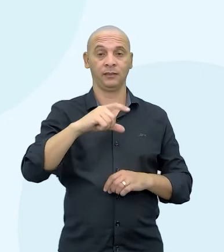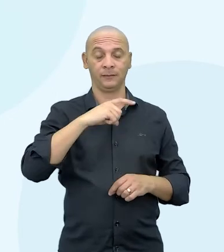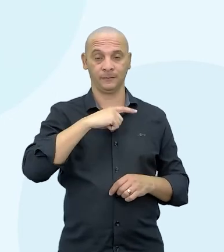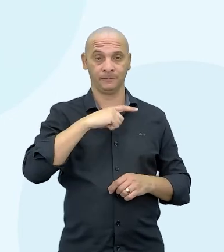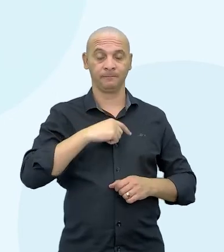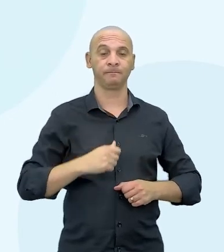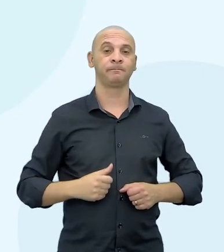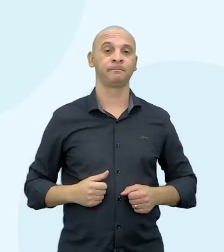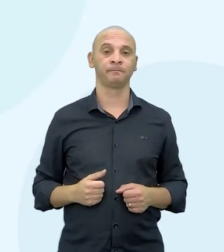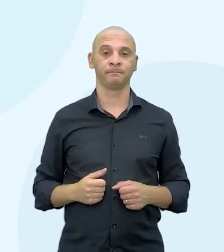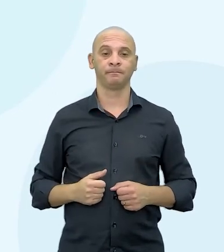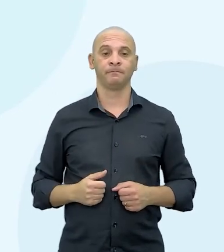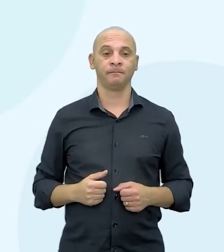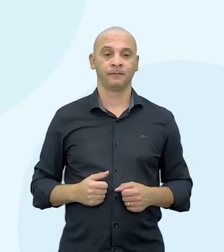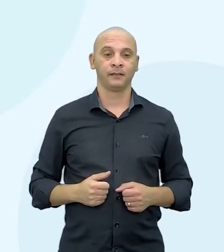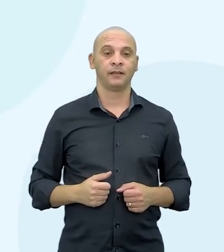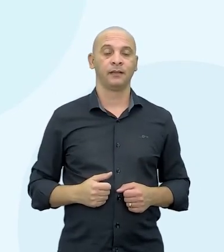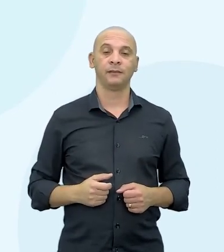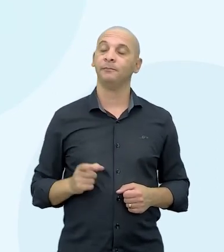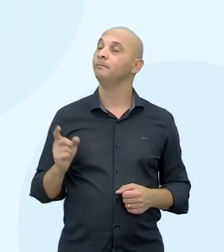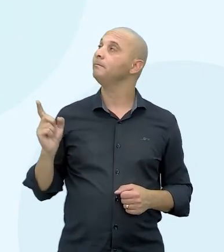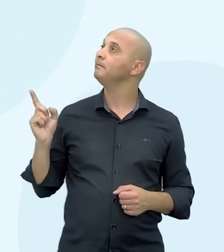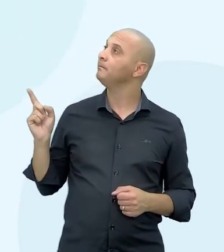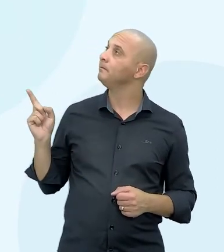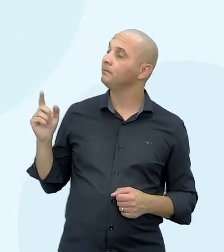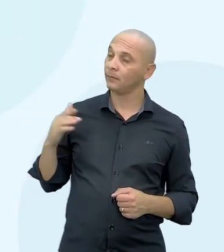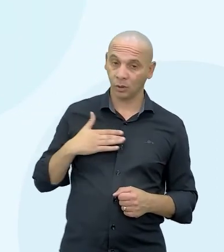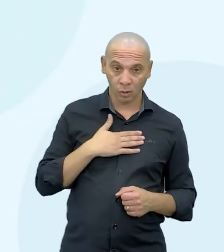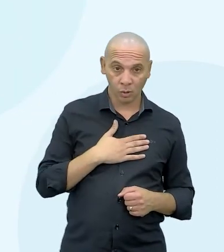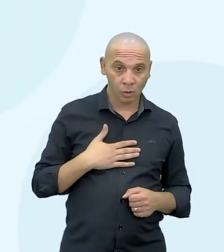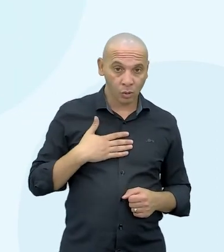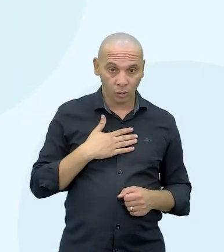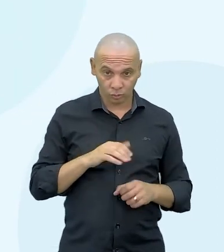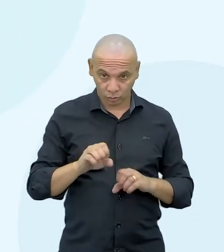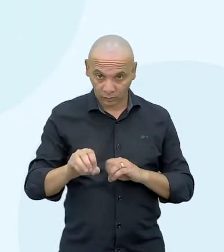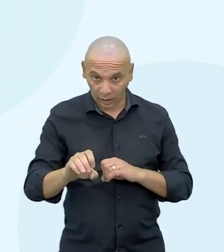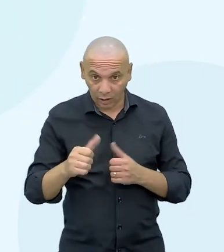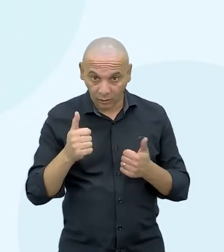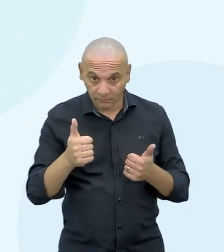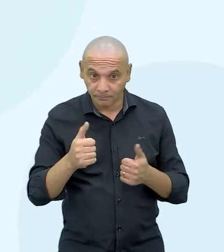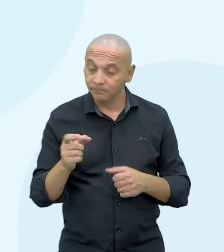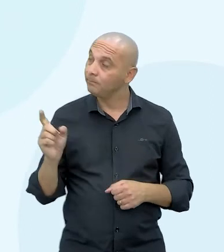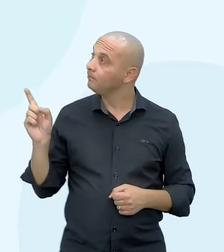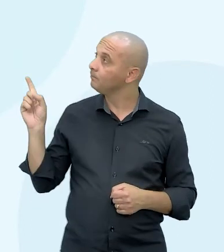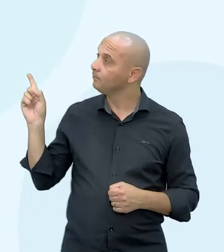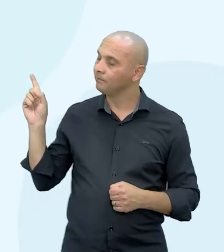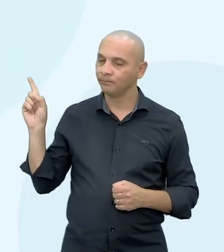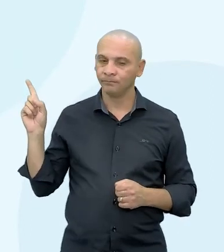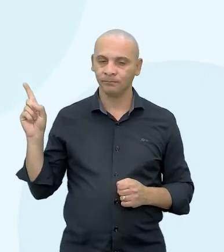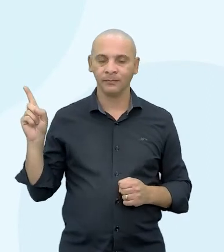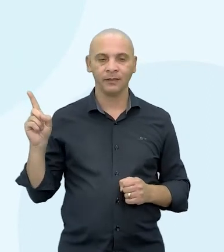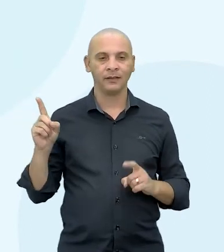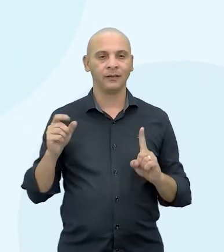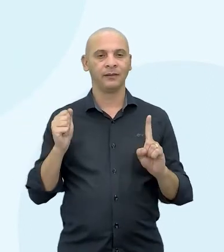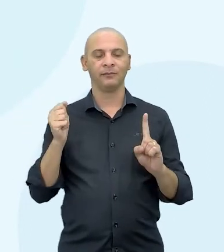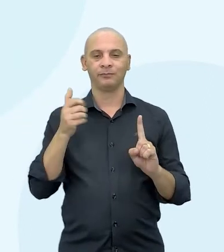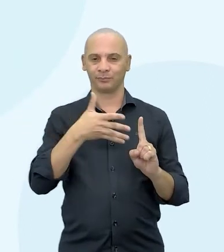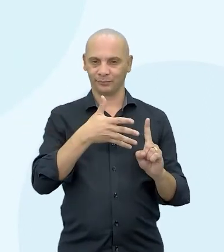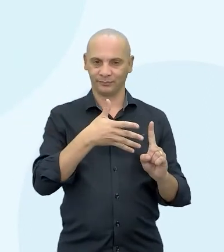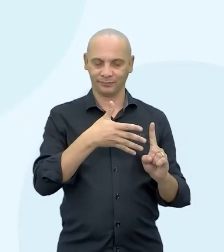geração de dados. Para quem se interessou especialmente por esse tema, eu deixo aqui algumas